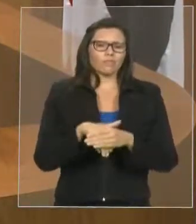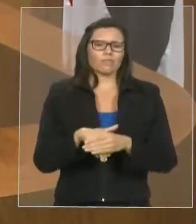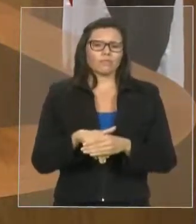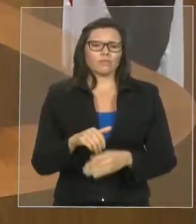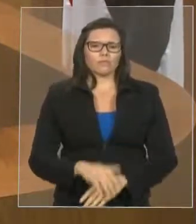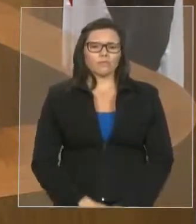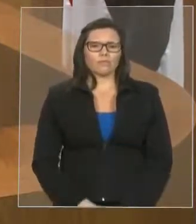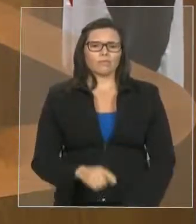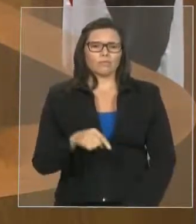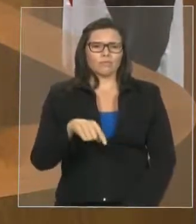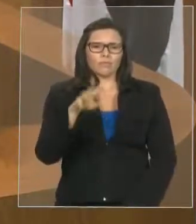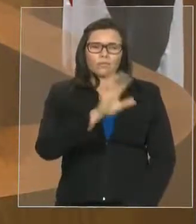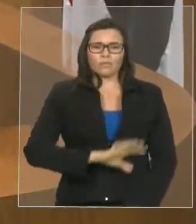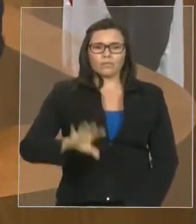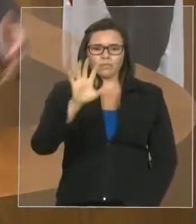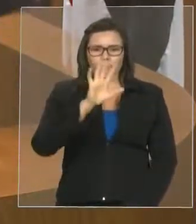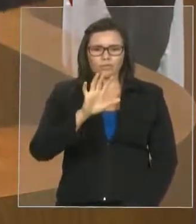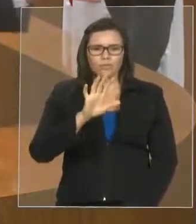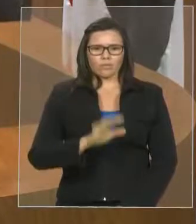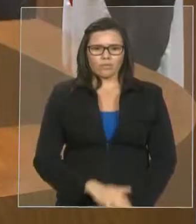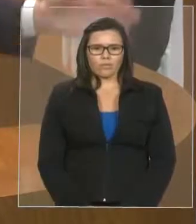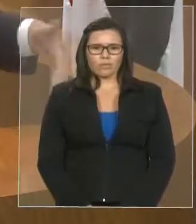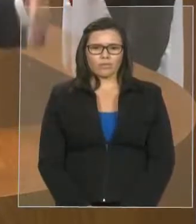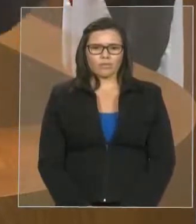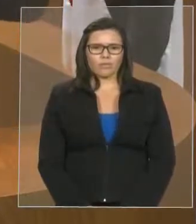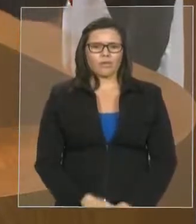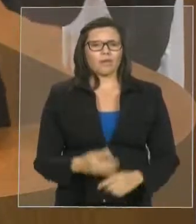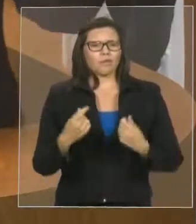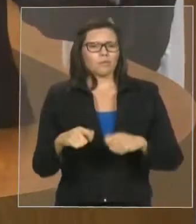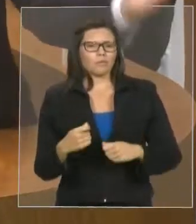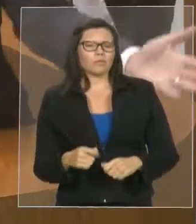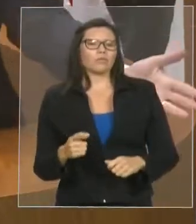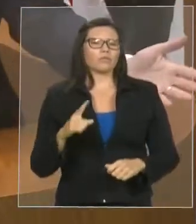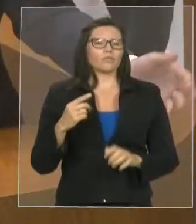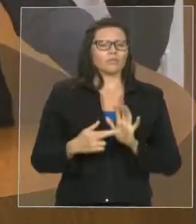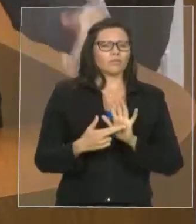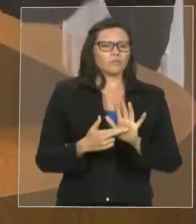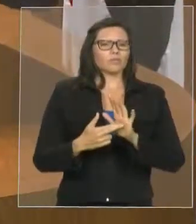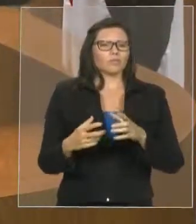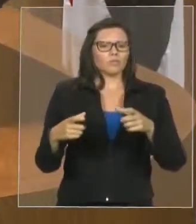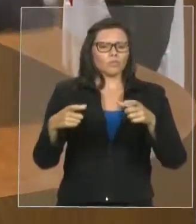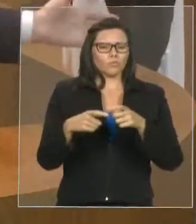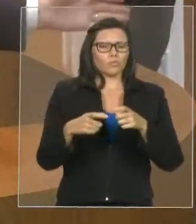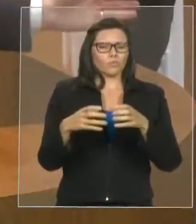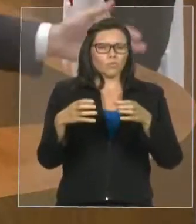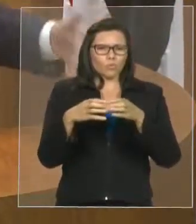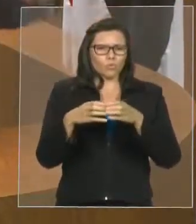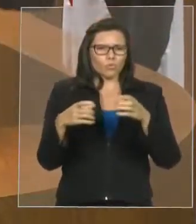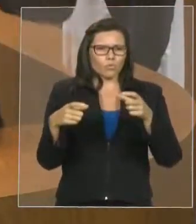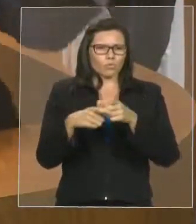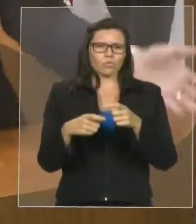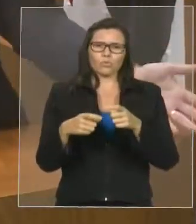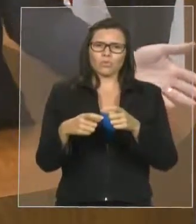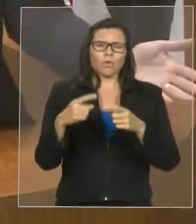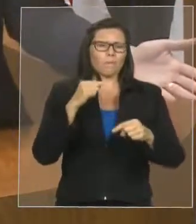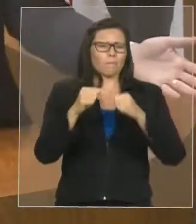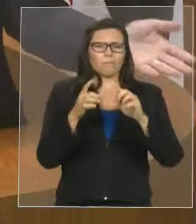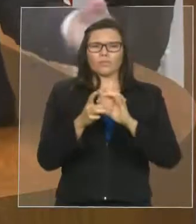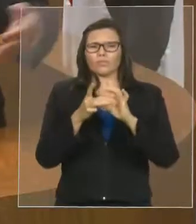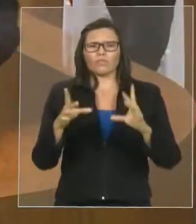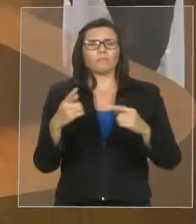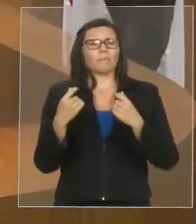a posição é uma: tem que obstruir porque nós representamos a minoria, é democracia, nós temos que discutir essa